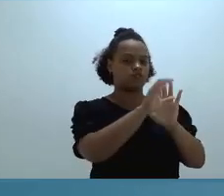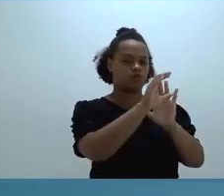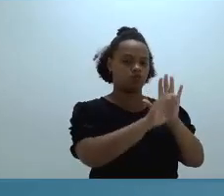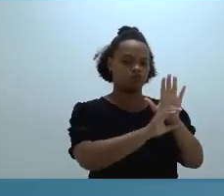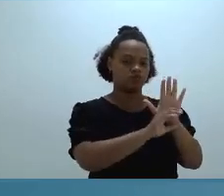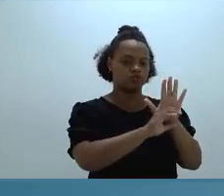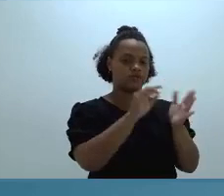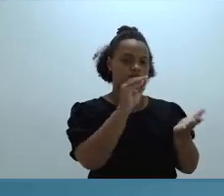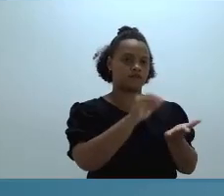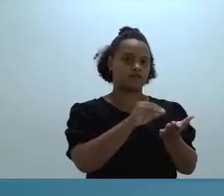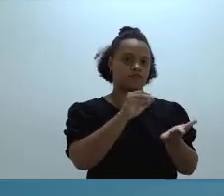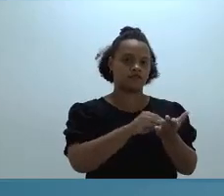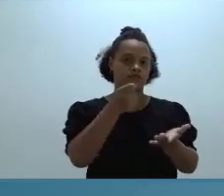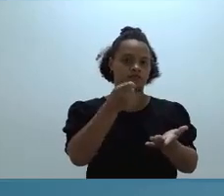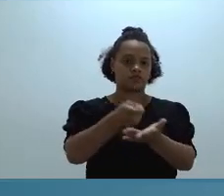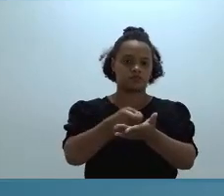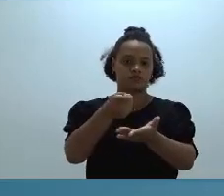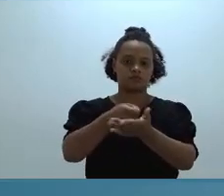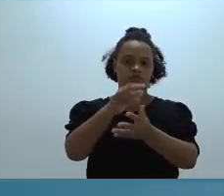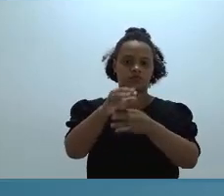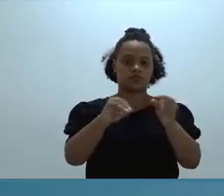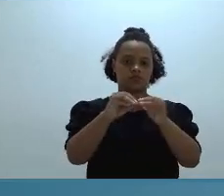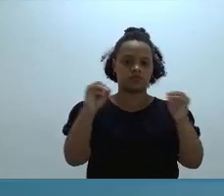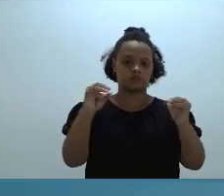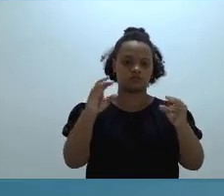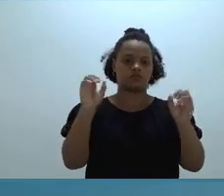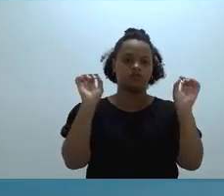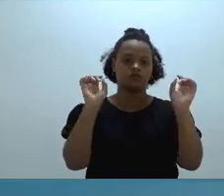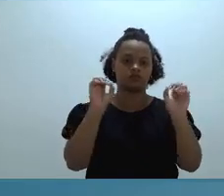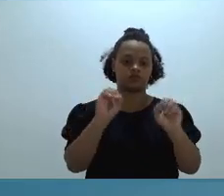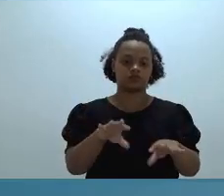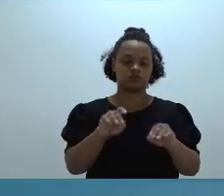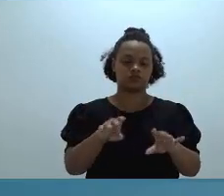de educação especial pretendida pelos impetrantes.